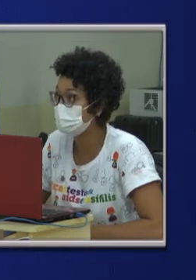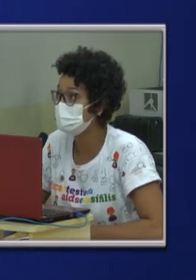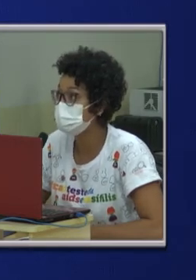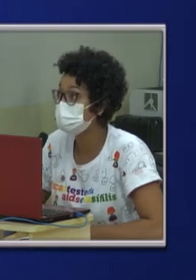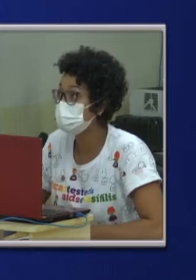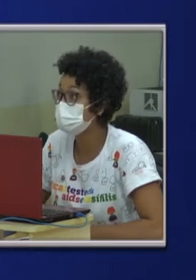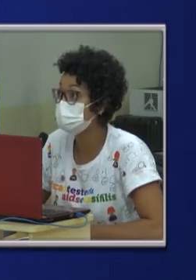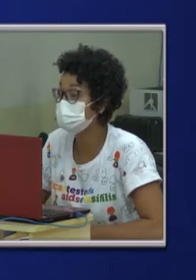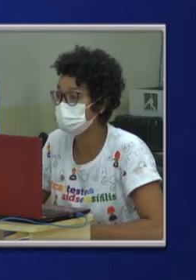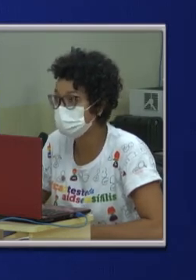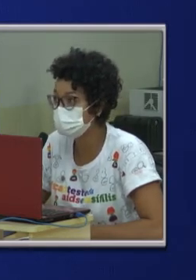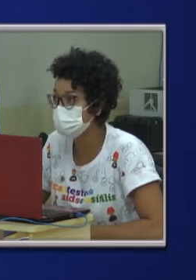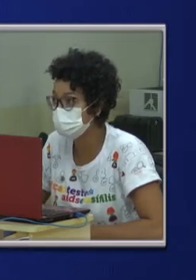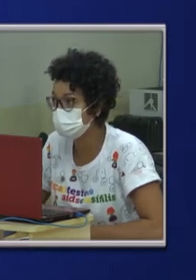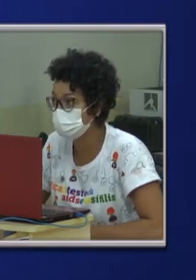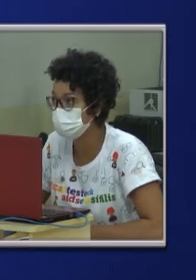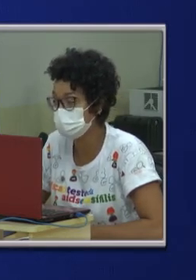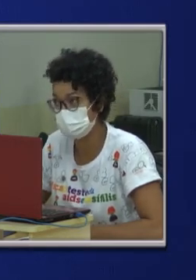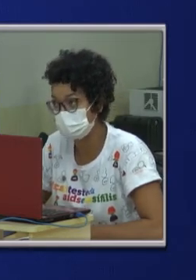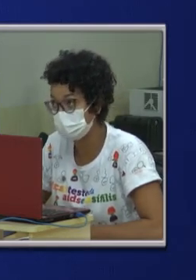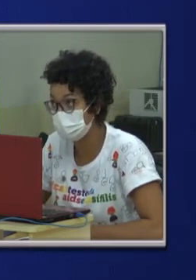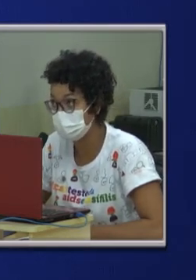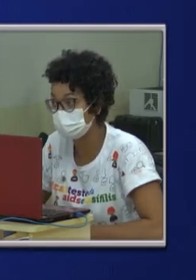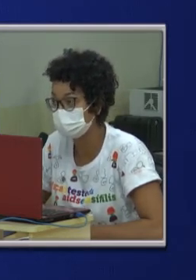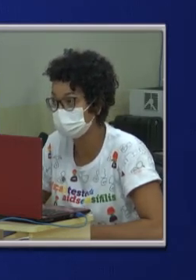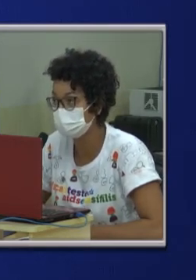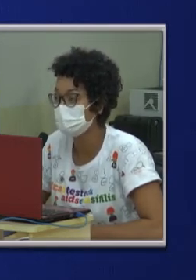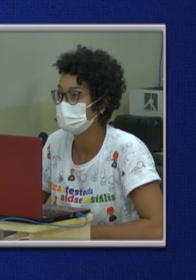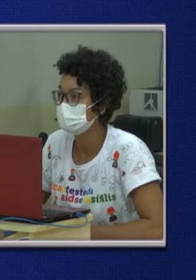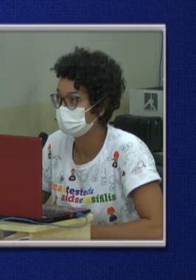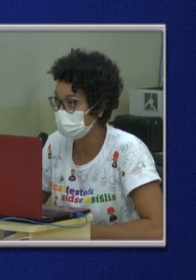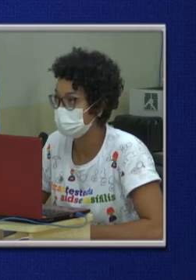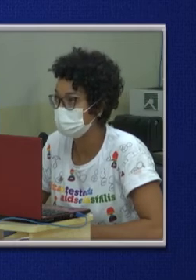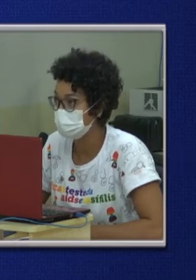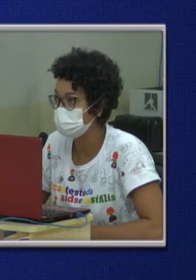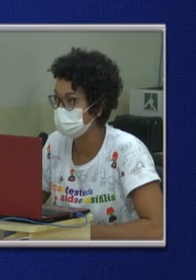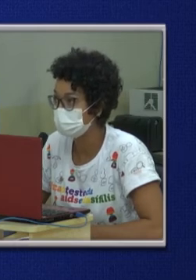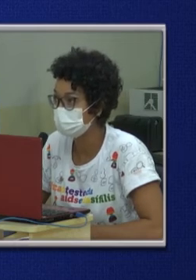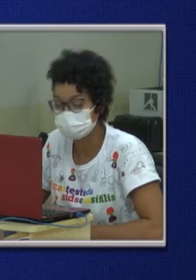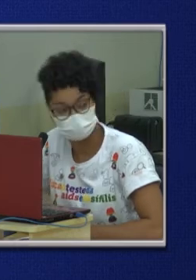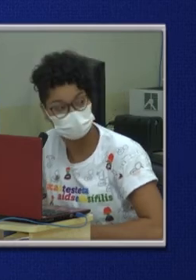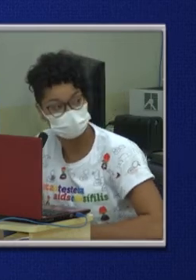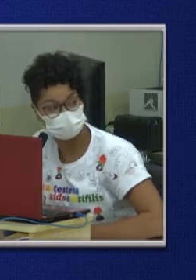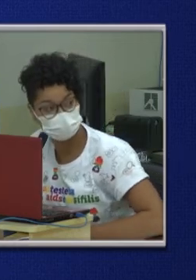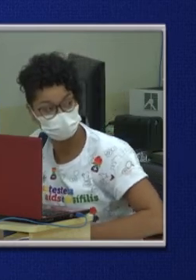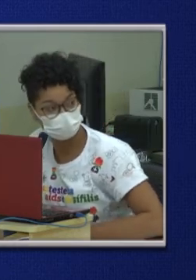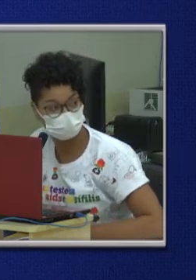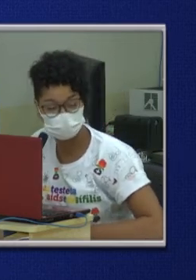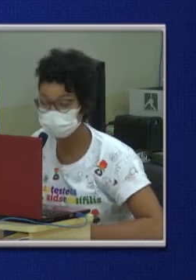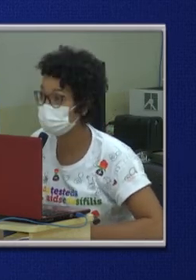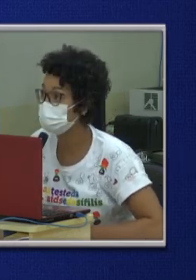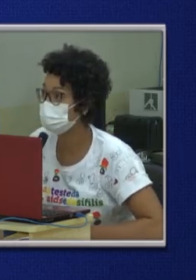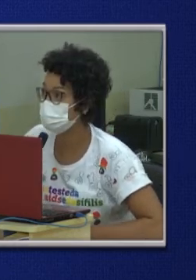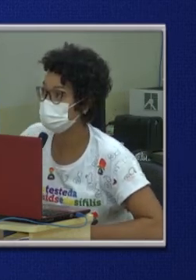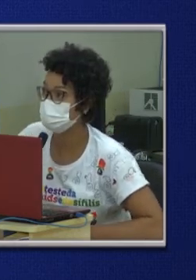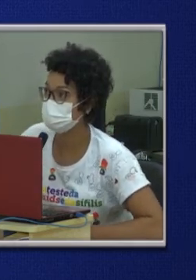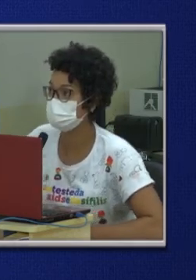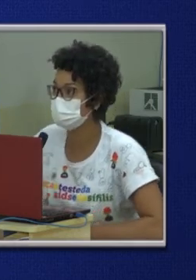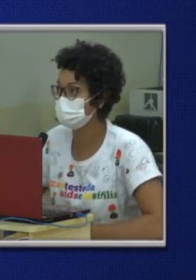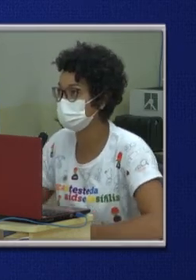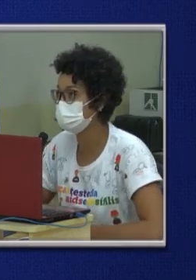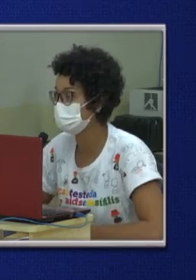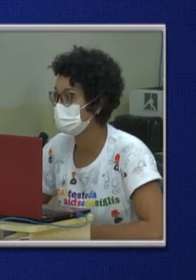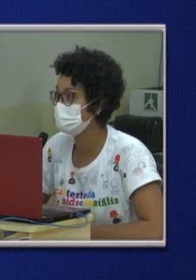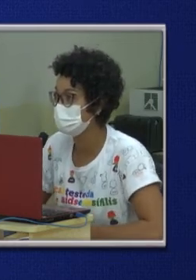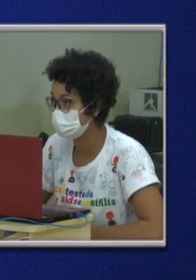massa de pessoas acima de 18 anos em Araraquara? Também a última questão que anda circulando muito nas últimas 2 horas